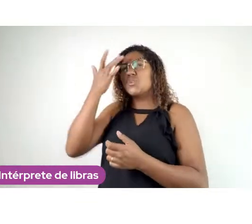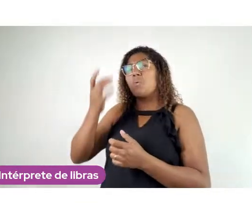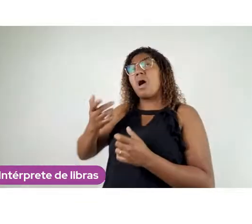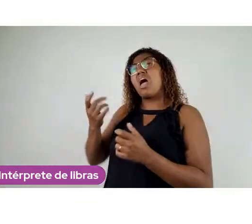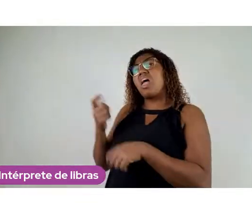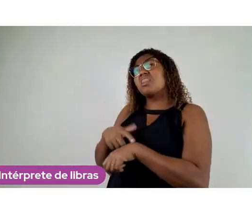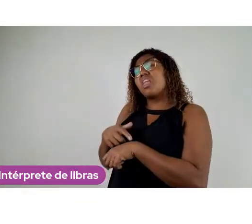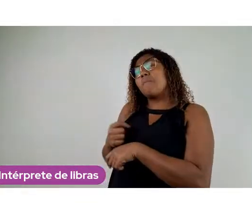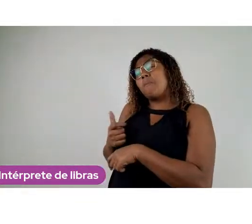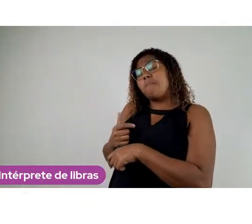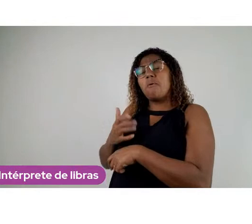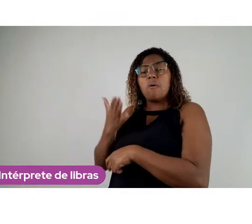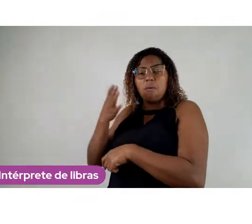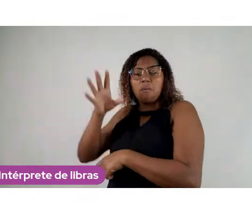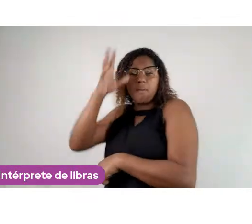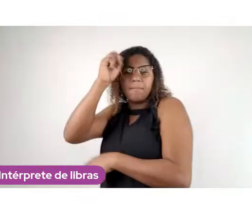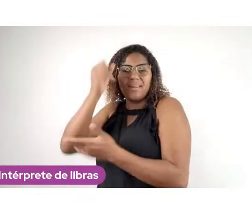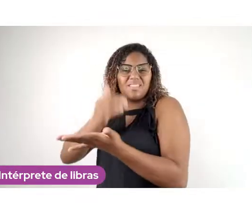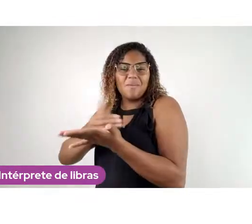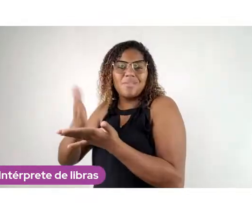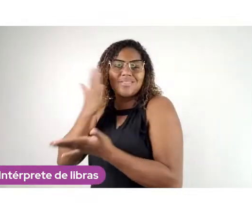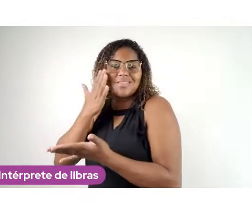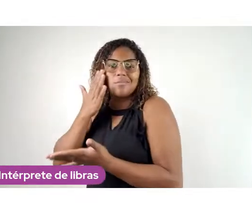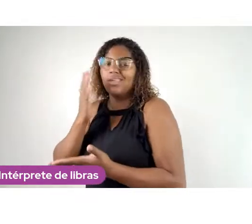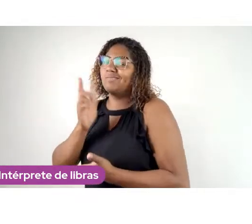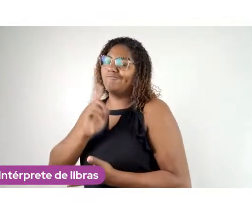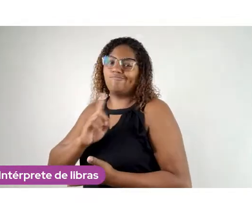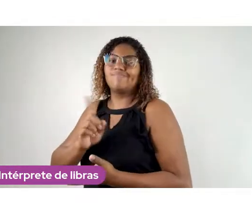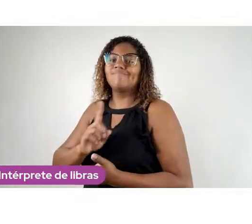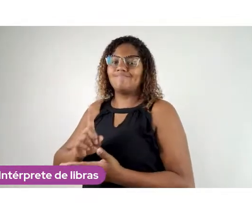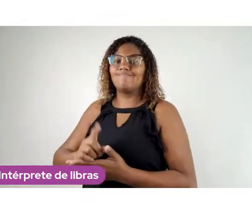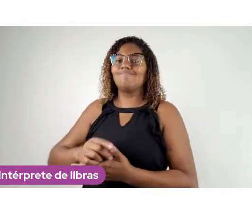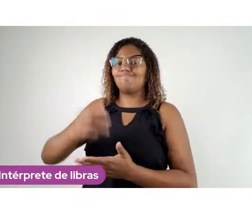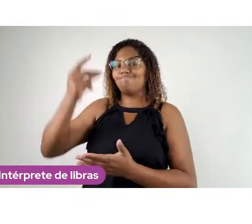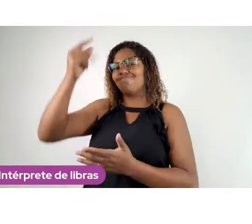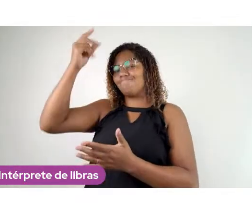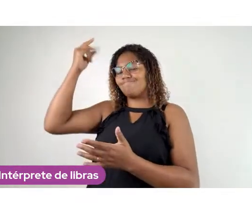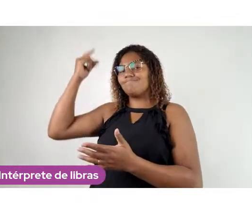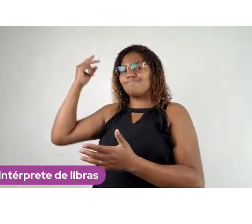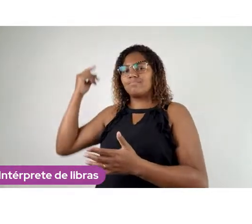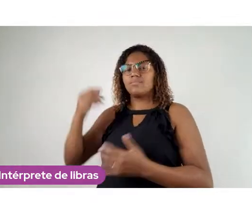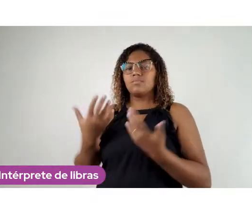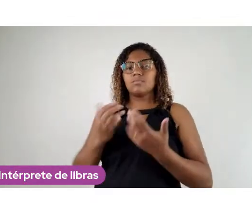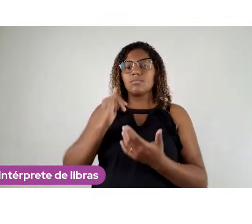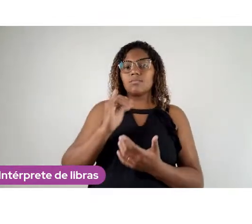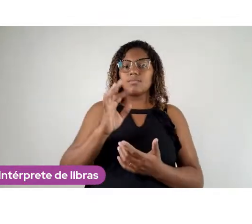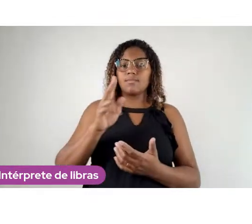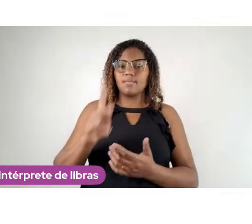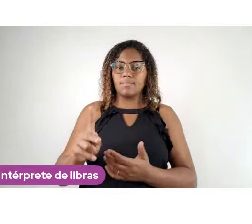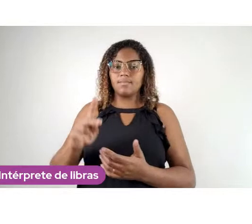se sabia disso há muito tempo atrás. E aí, falando do IPCC, ele foi criado porque